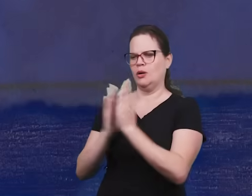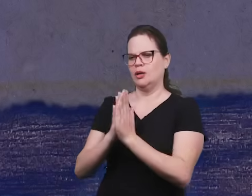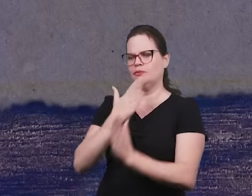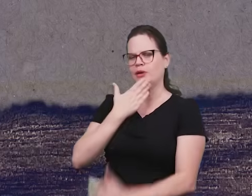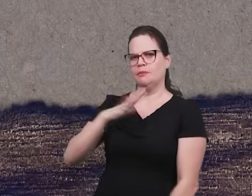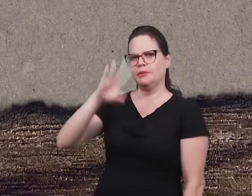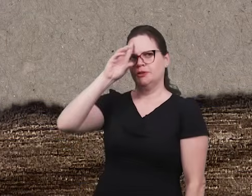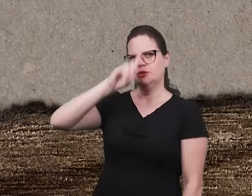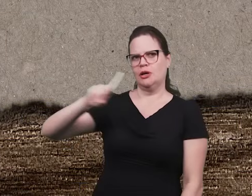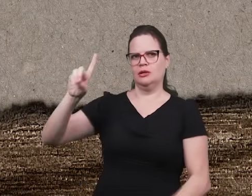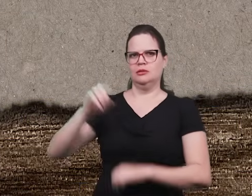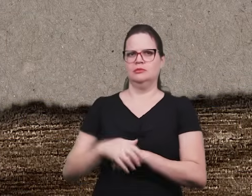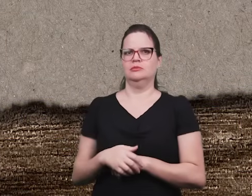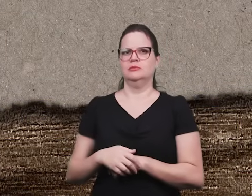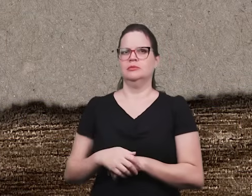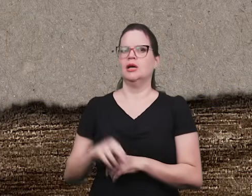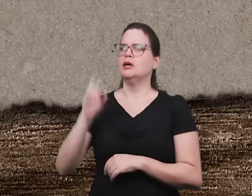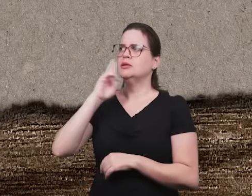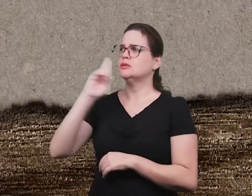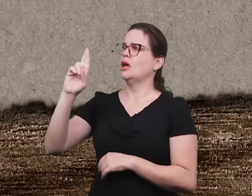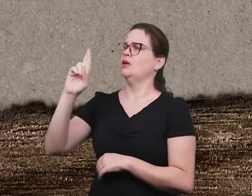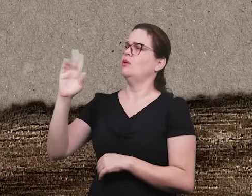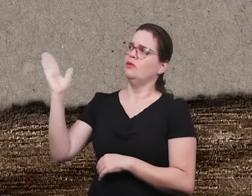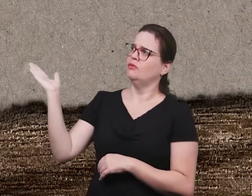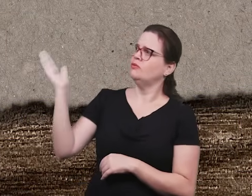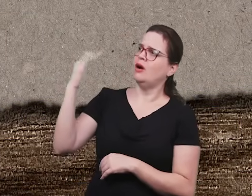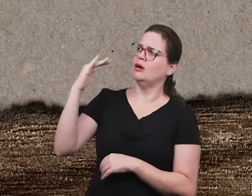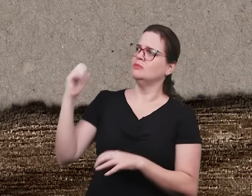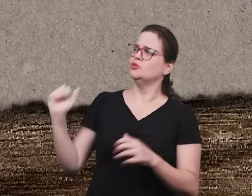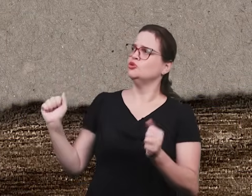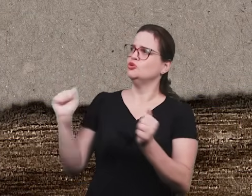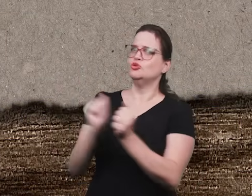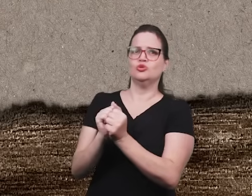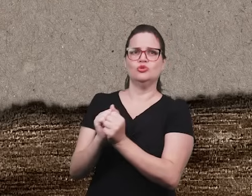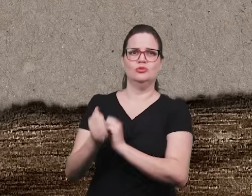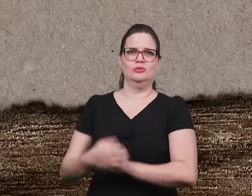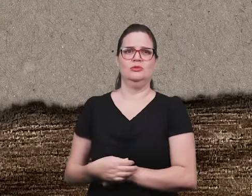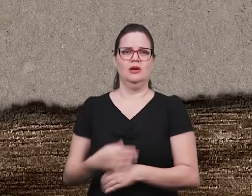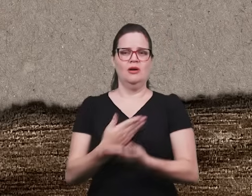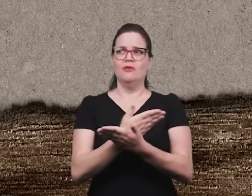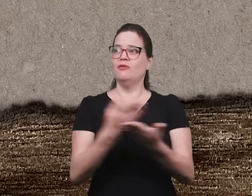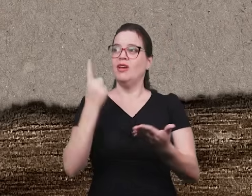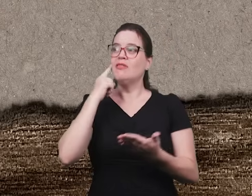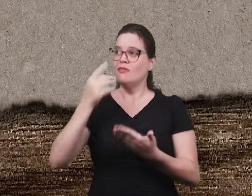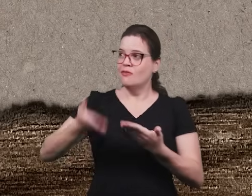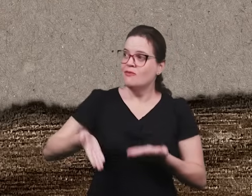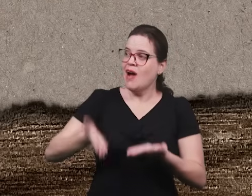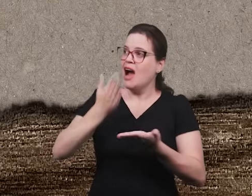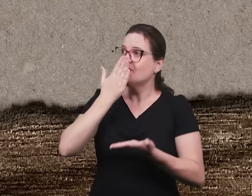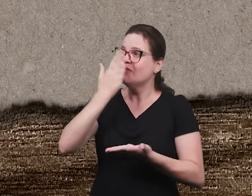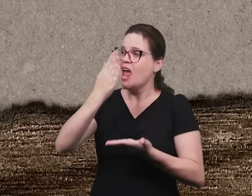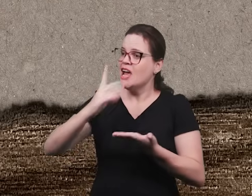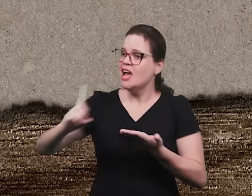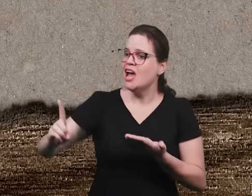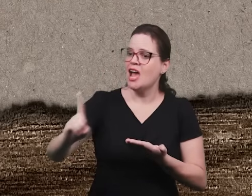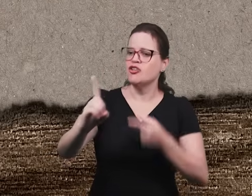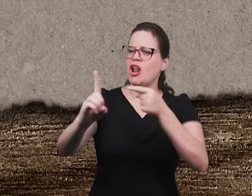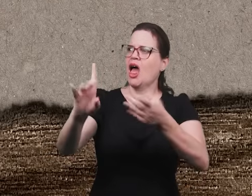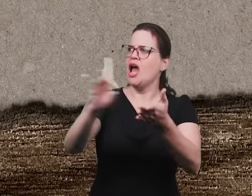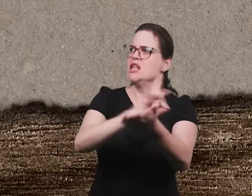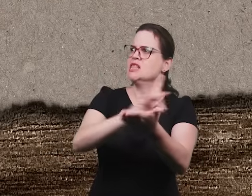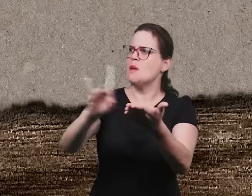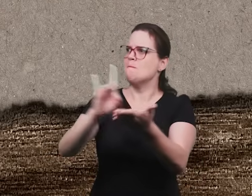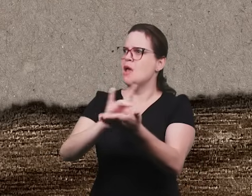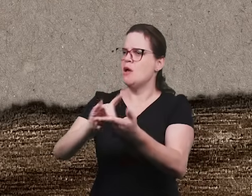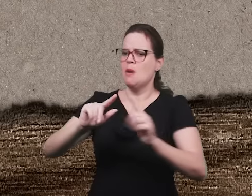Moisés dizia: Levanta-te, Senhor, e dissipados sejam os teus inimigos, e fujam diante